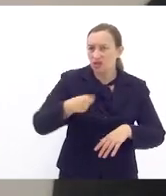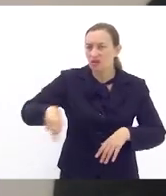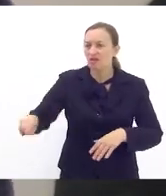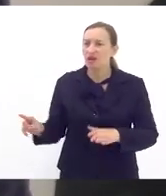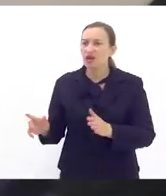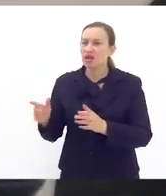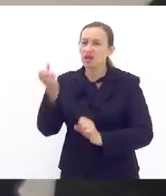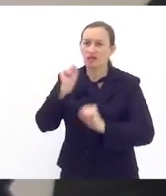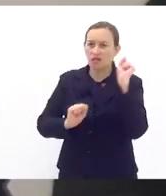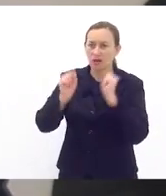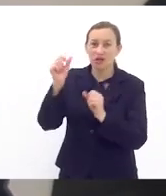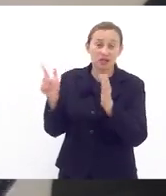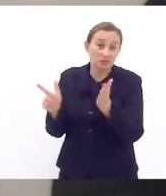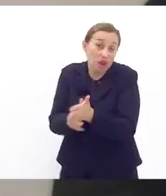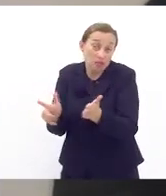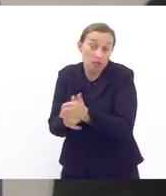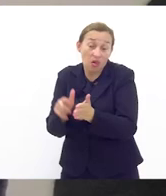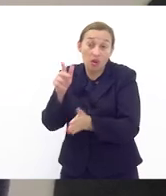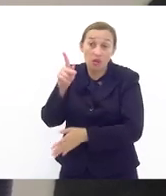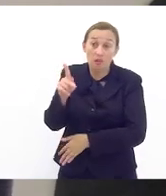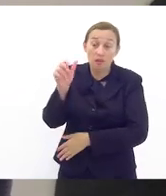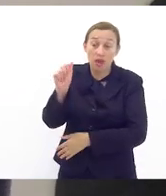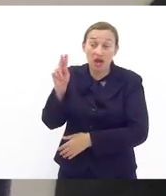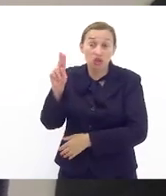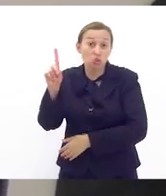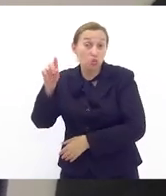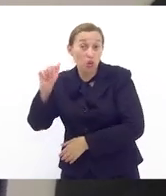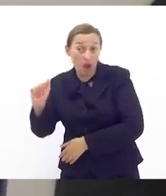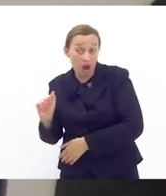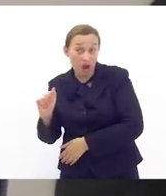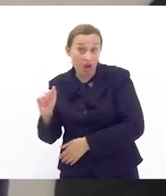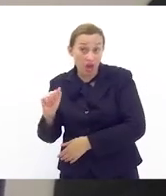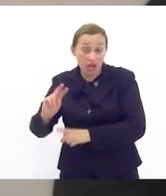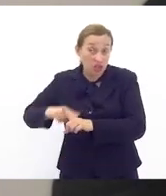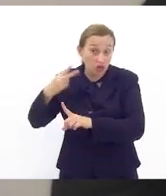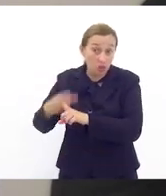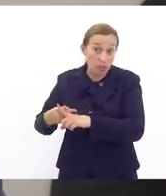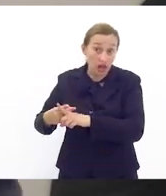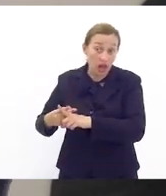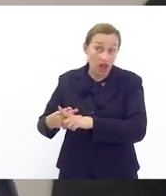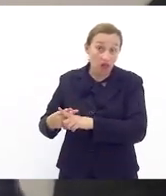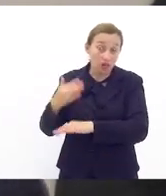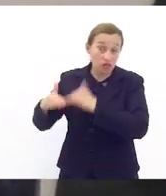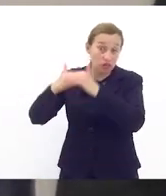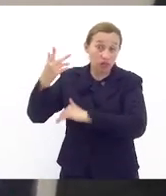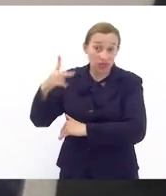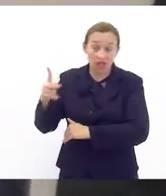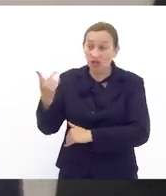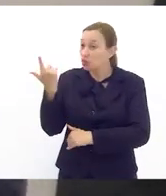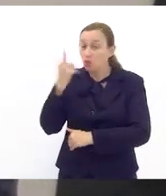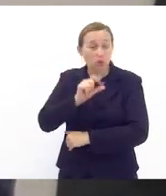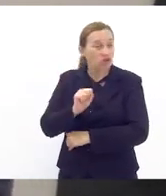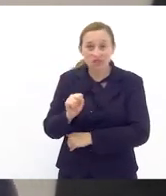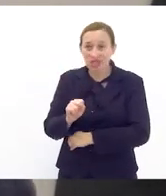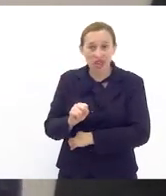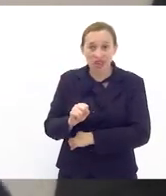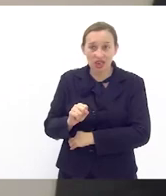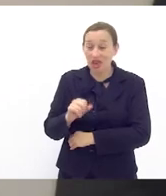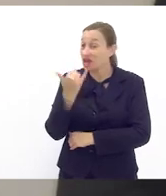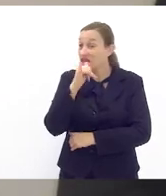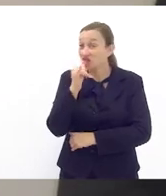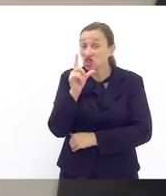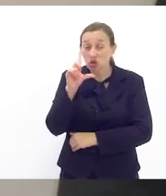papel e Pádua quer dobrar a capacidade dela não consegue porque não consegue dobrar a capacidade de